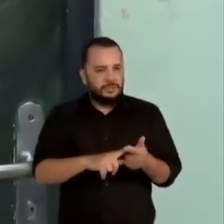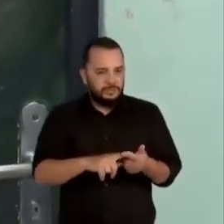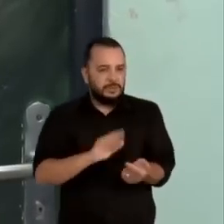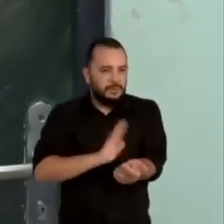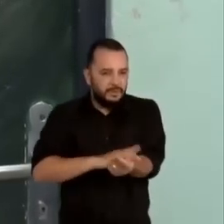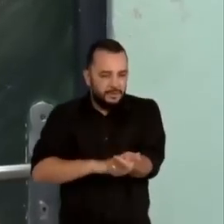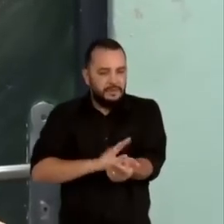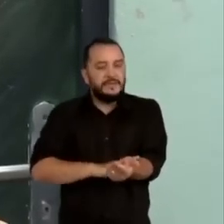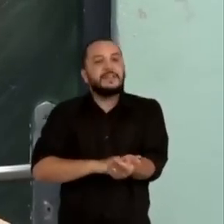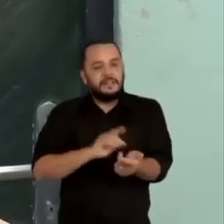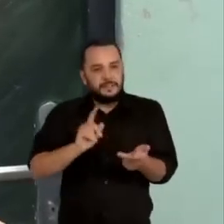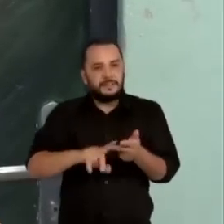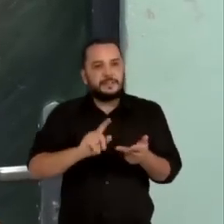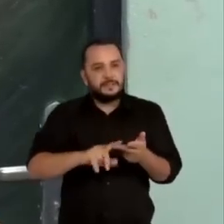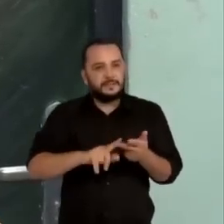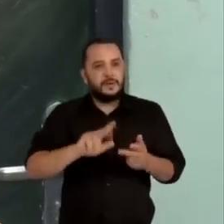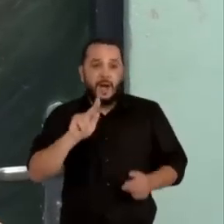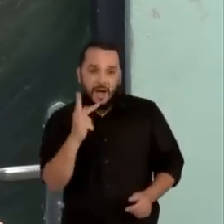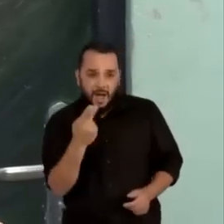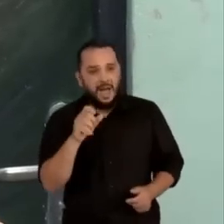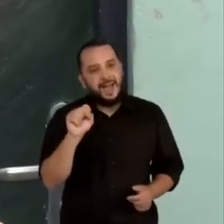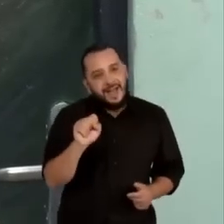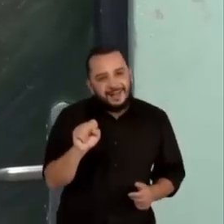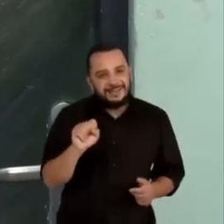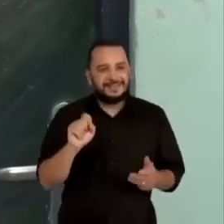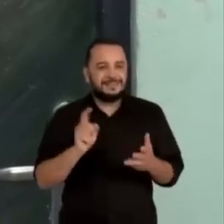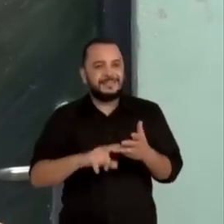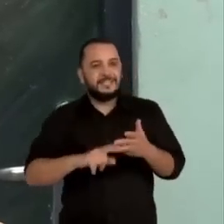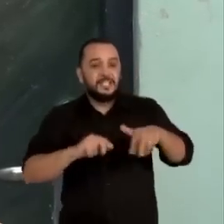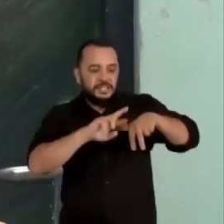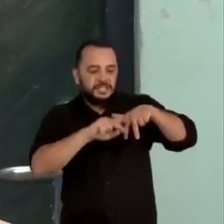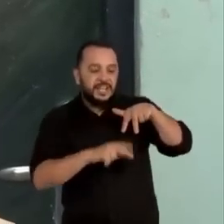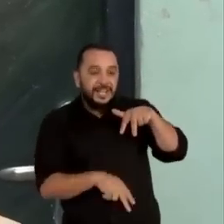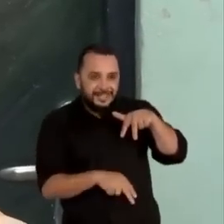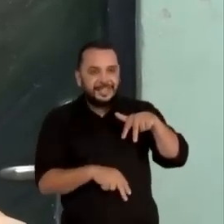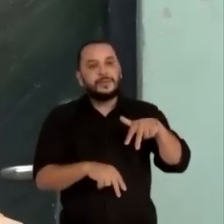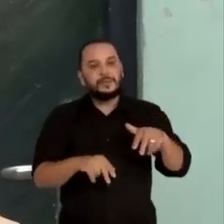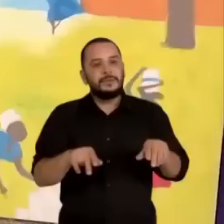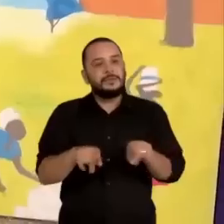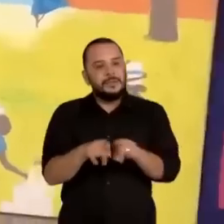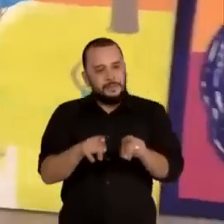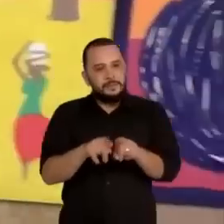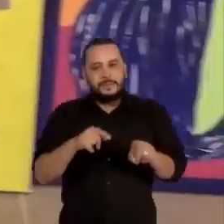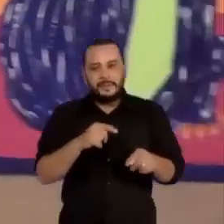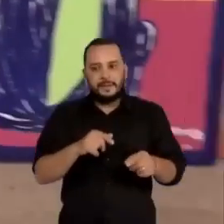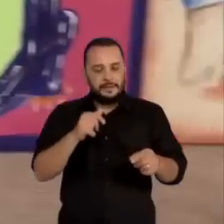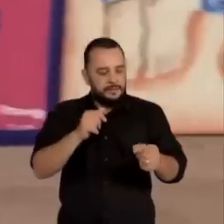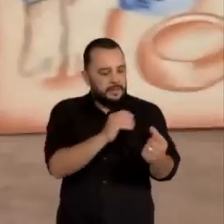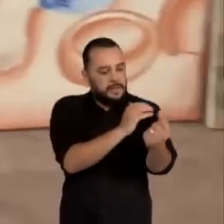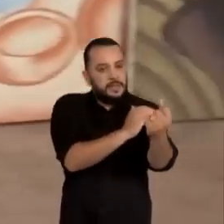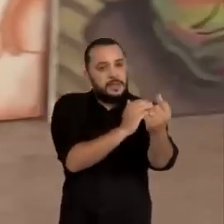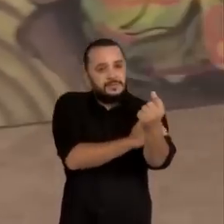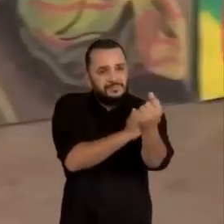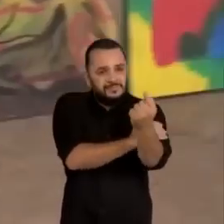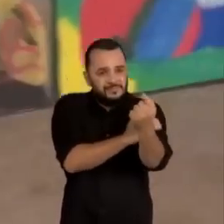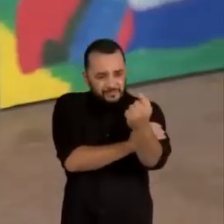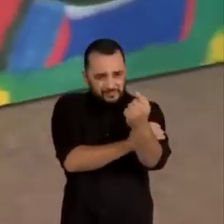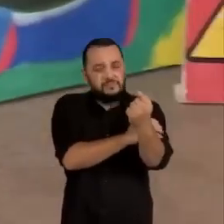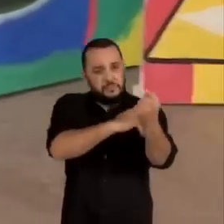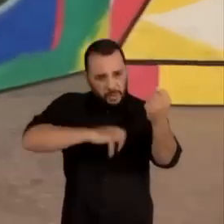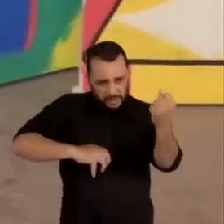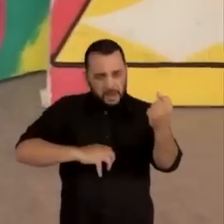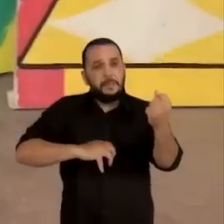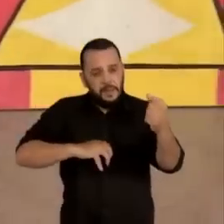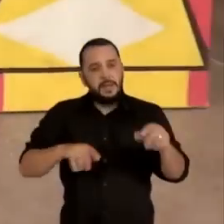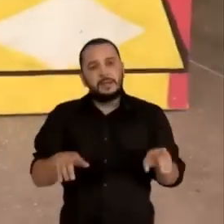de homossexualidade, questão de gênero, feminismo, empoderamento. Conhecer os artistas faz o interesse pela